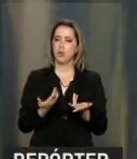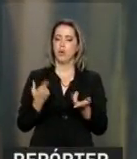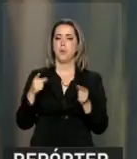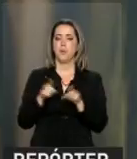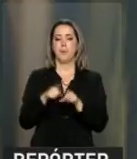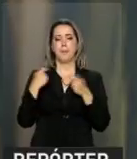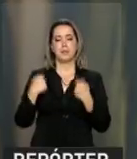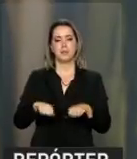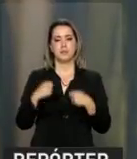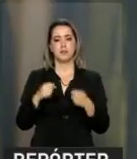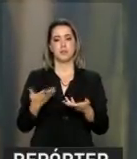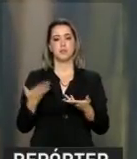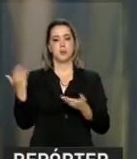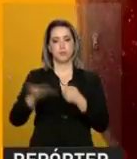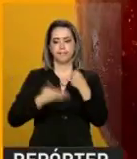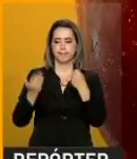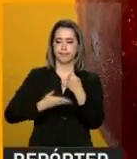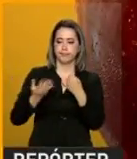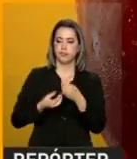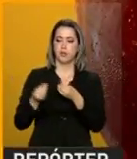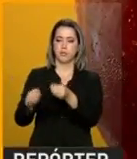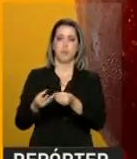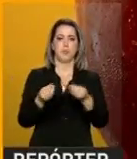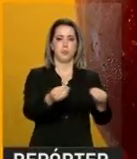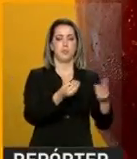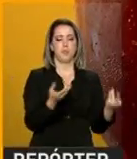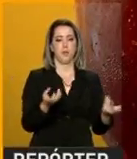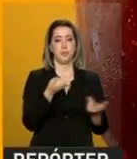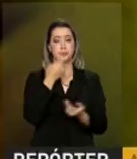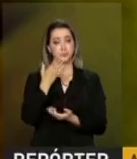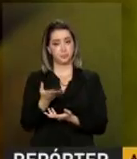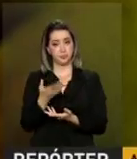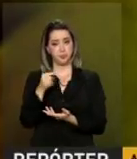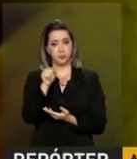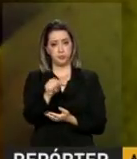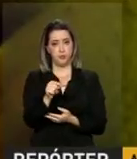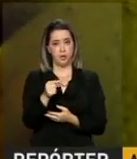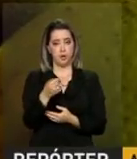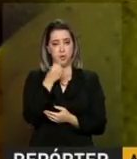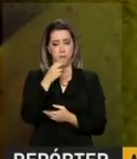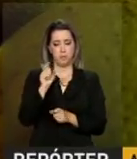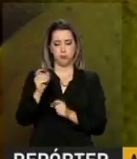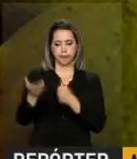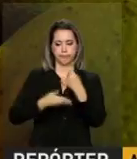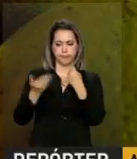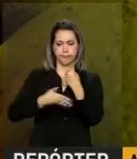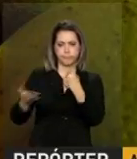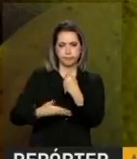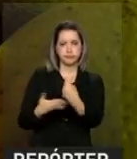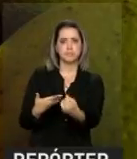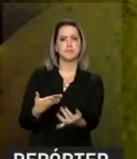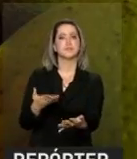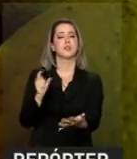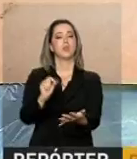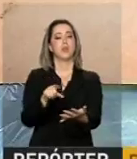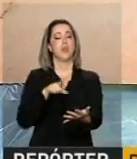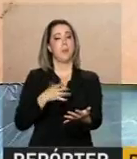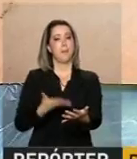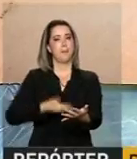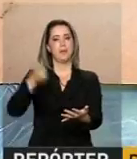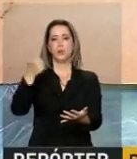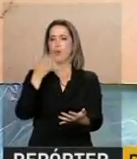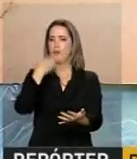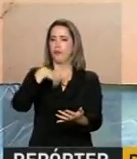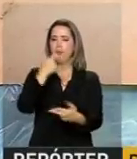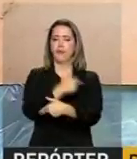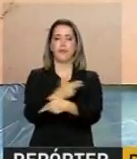a colheita disponibilizar no mercado a boa safra tem facilitado um aumento da oferta de frutas nos últimos meses ea tendência